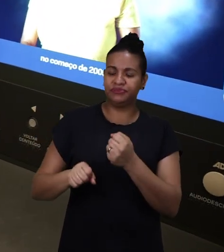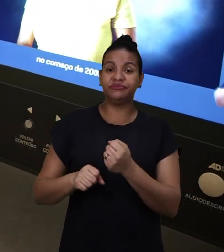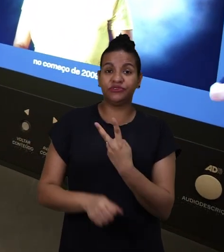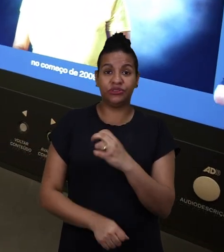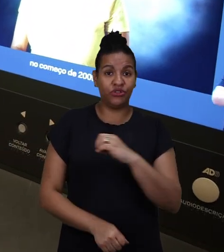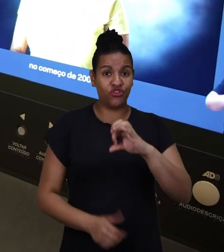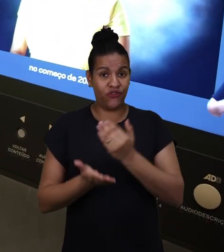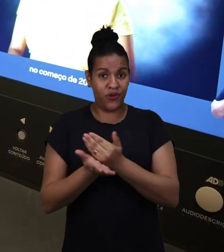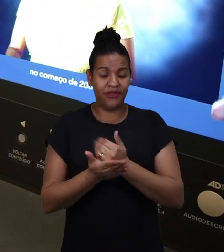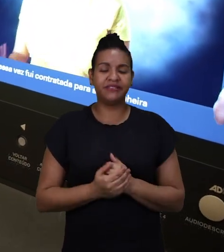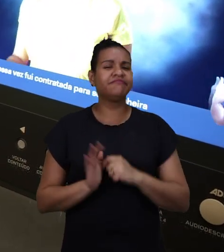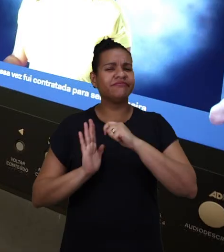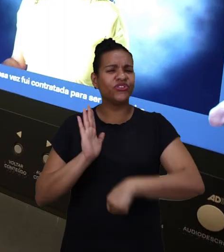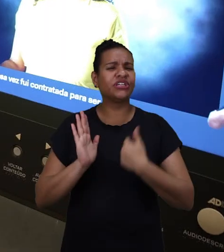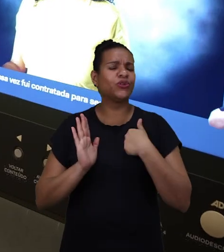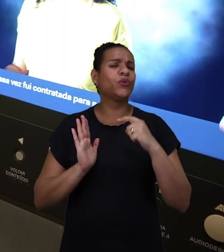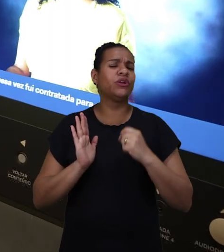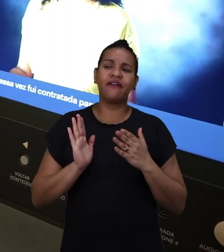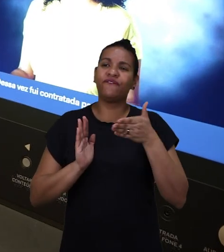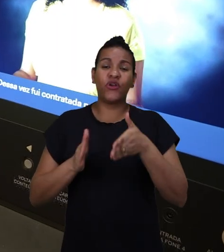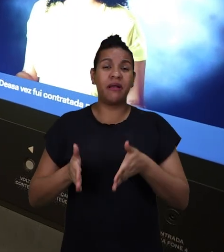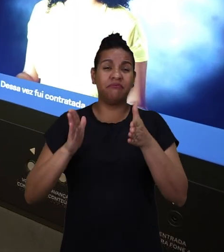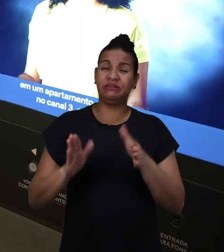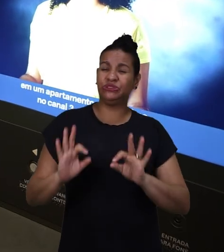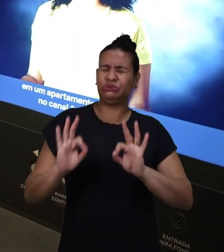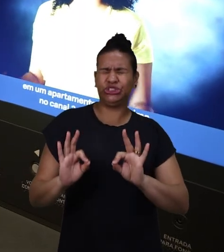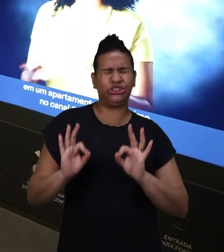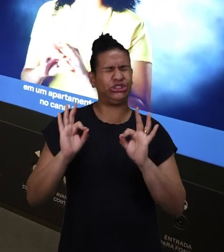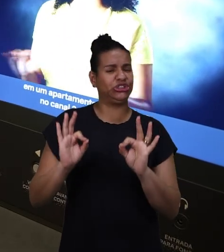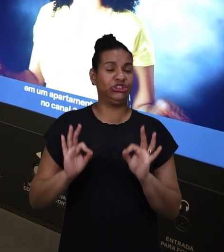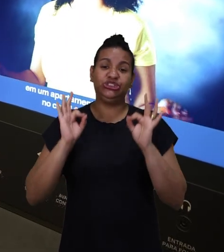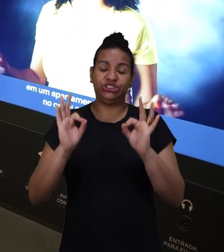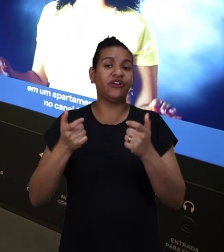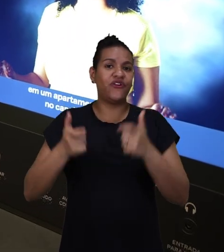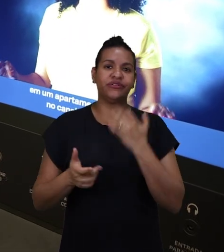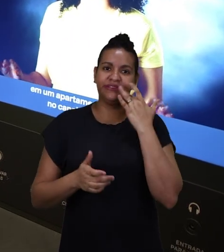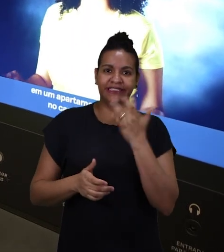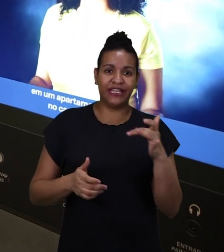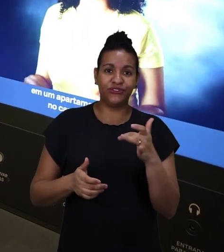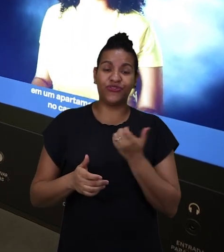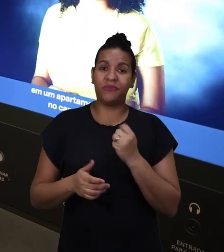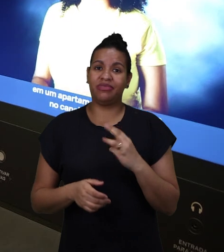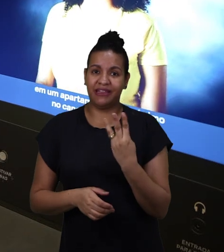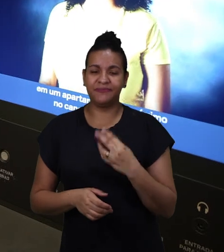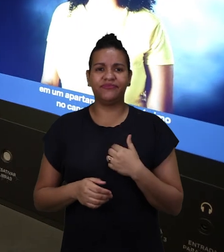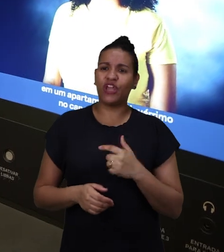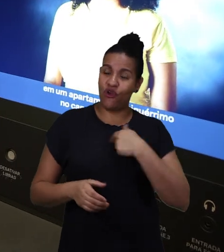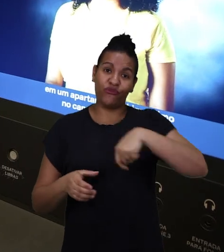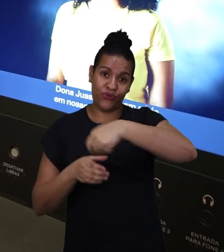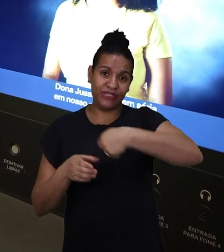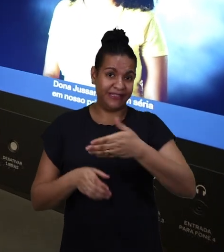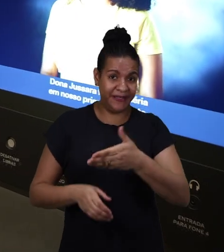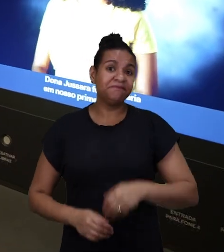de 2009. Dessa vez eu fui contratada para ser cozinheira em um apartamento chiquérrimo, no Canal 3, em Santos. E